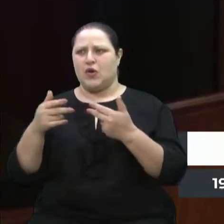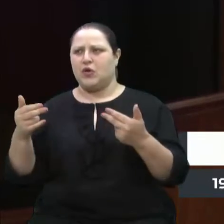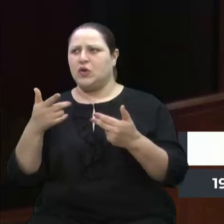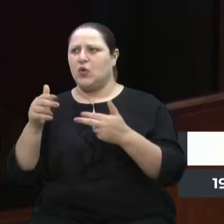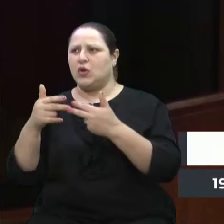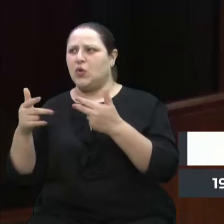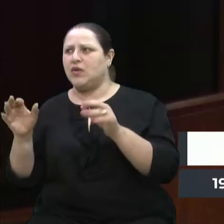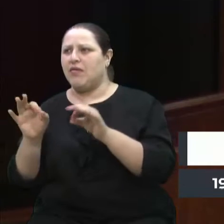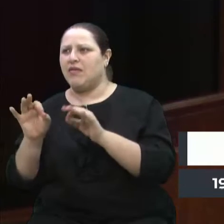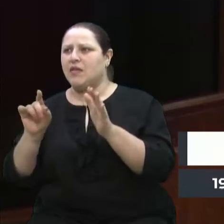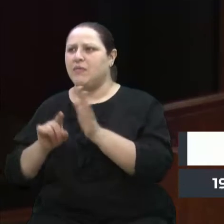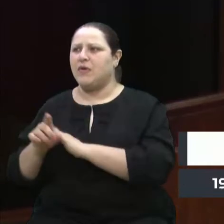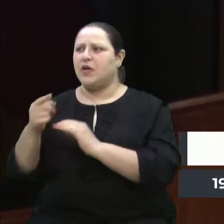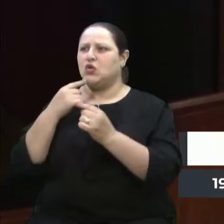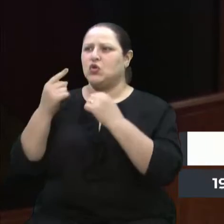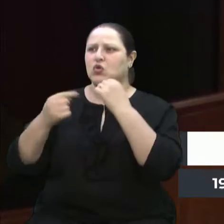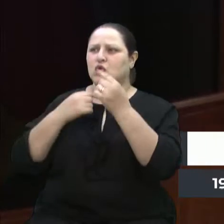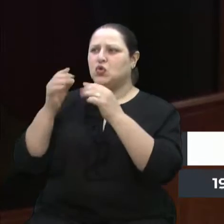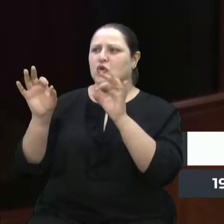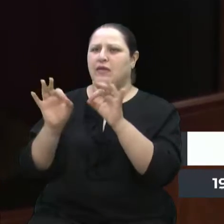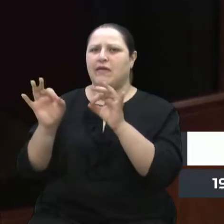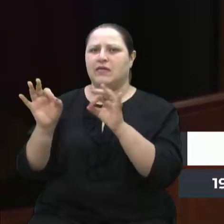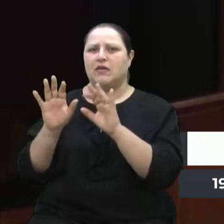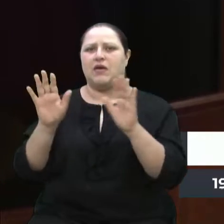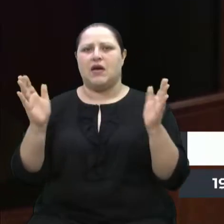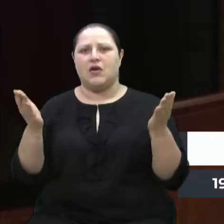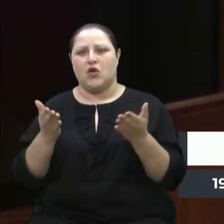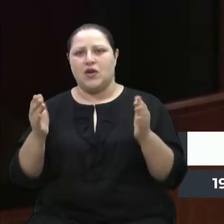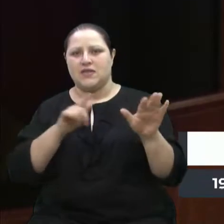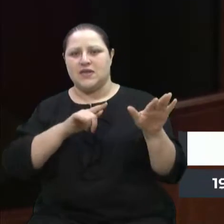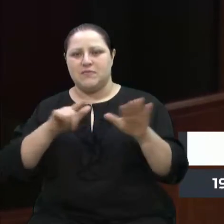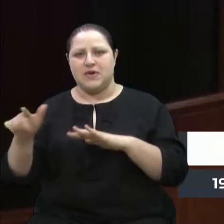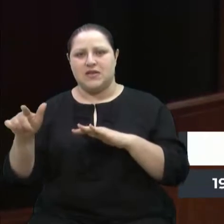ninguém questionava. Falou em Semana do Hip Hop,